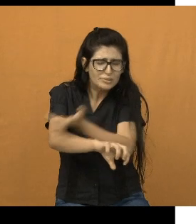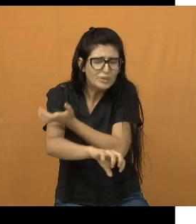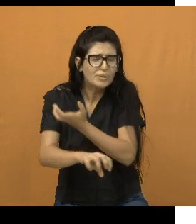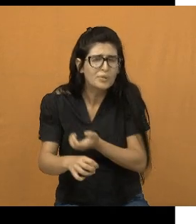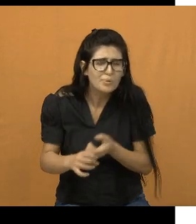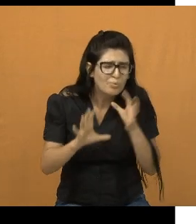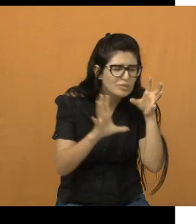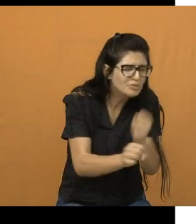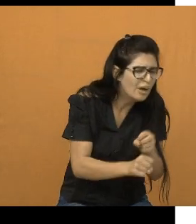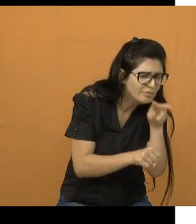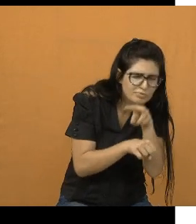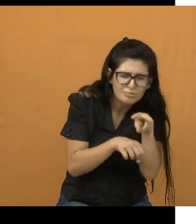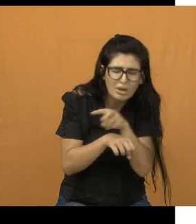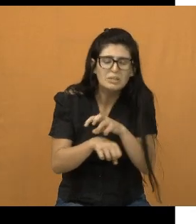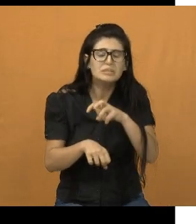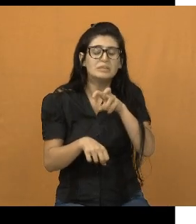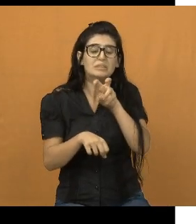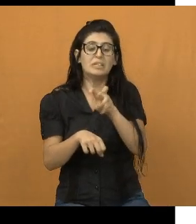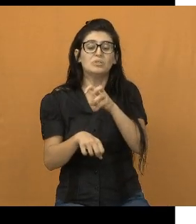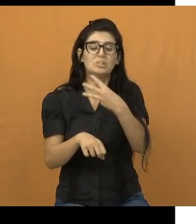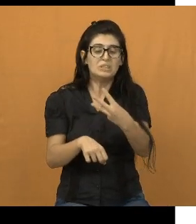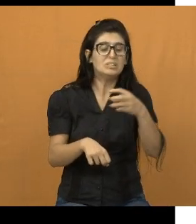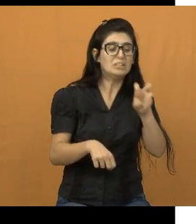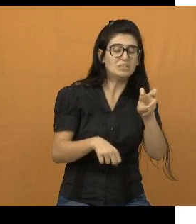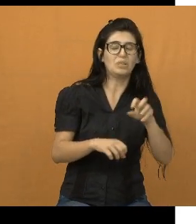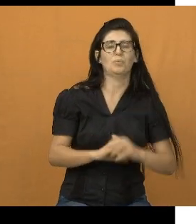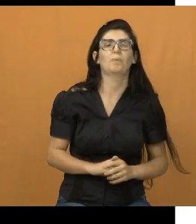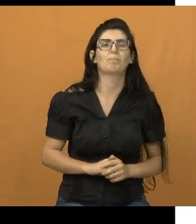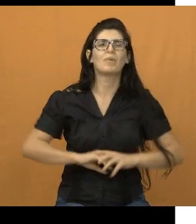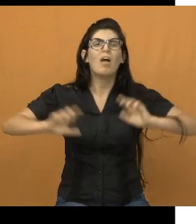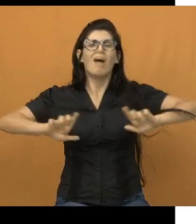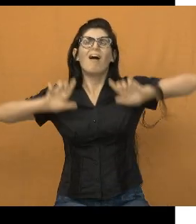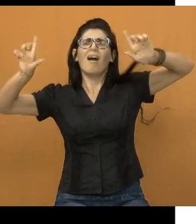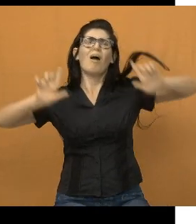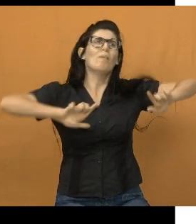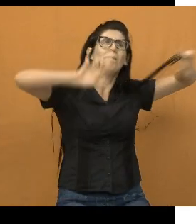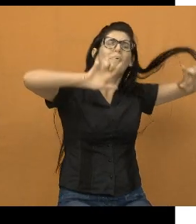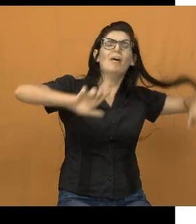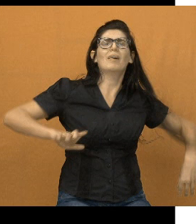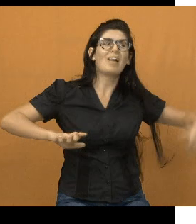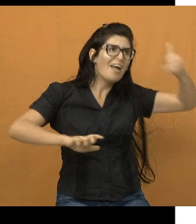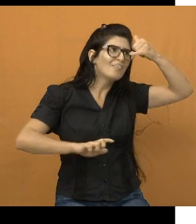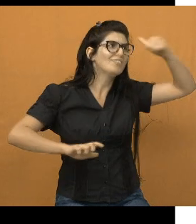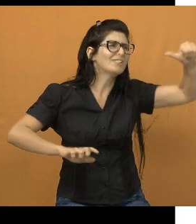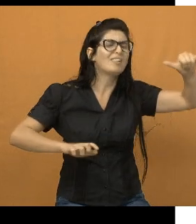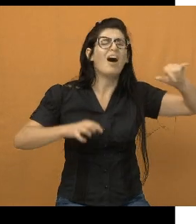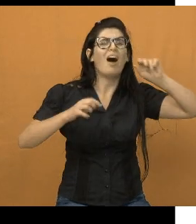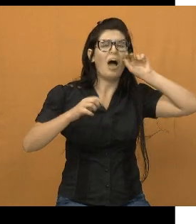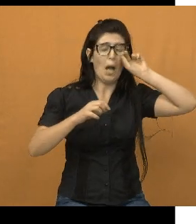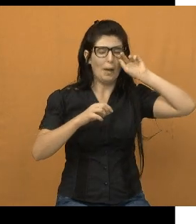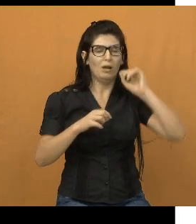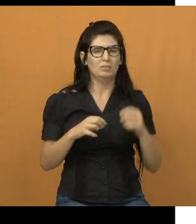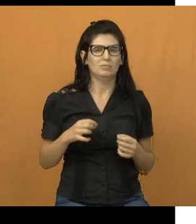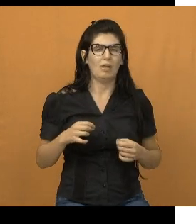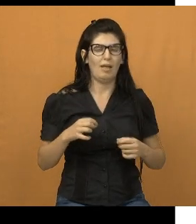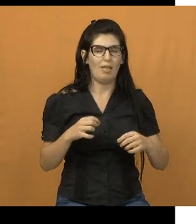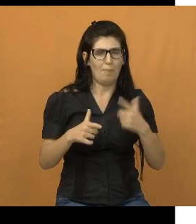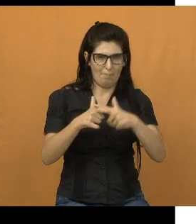585. Com relação à campanha antirrábica, finalizamos o ano